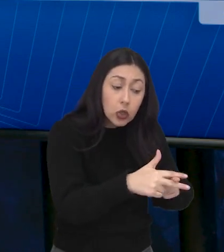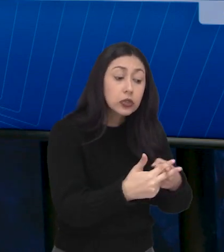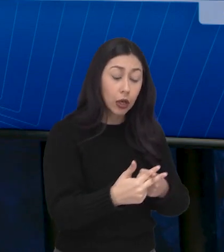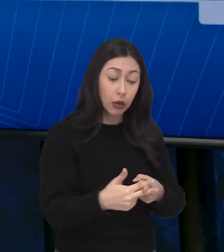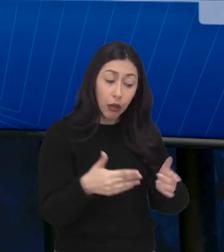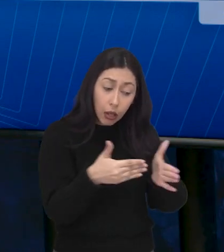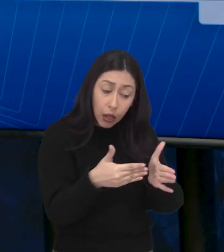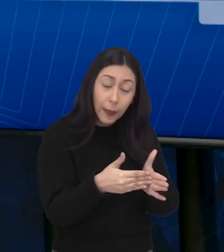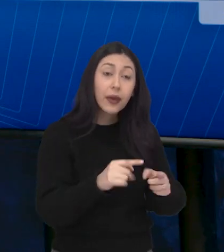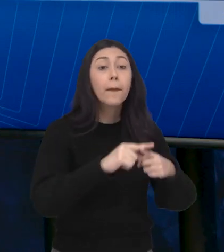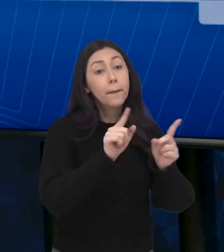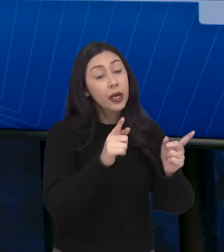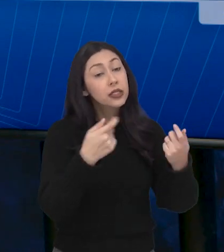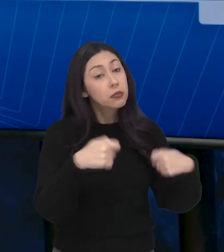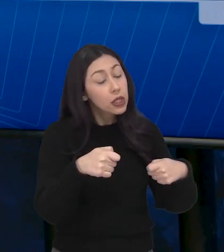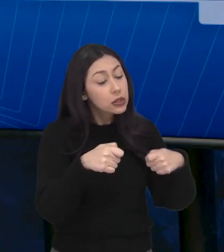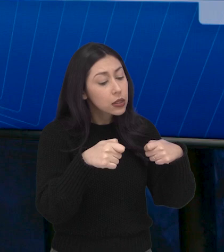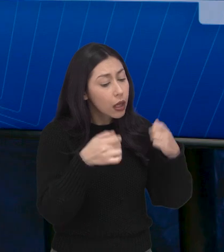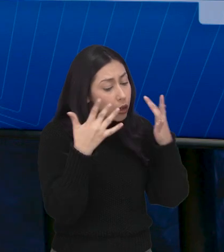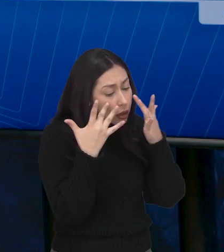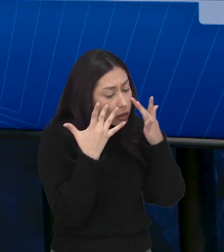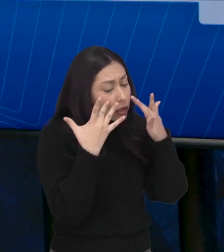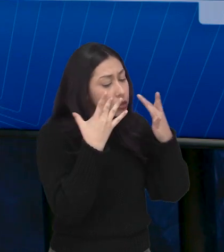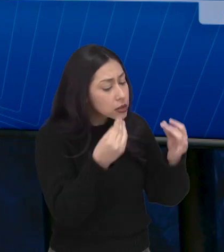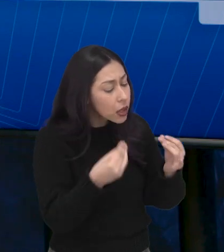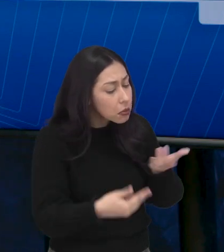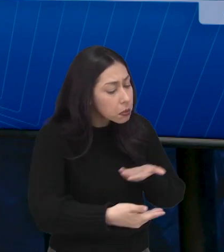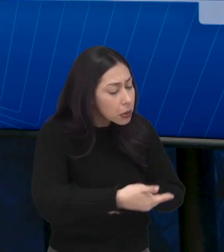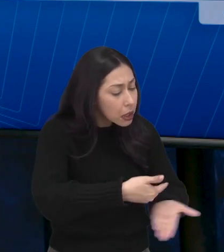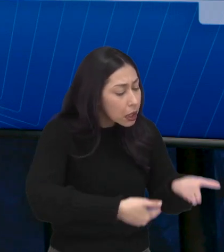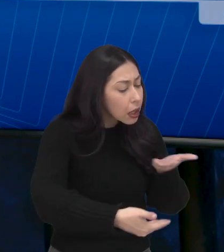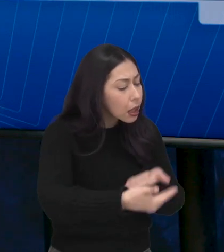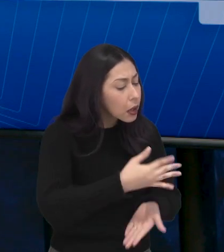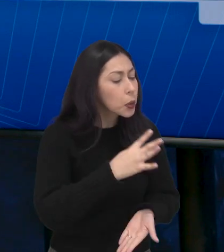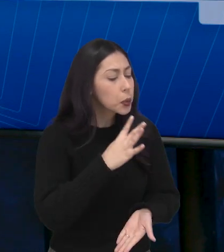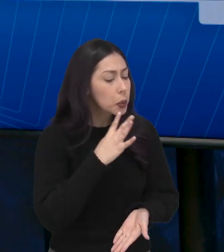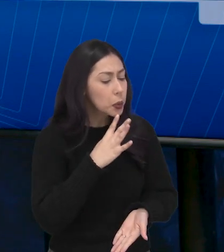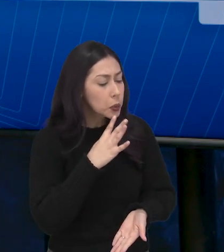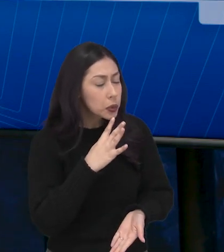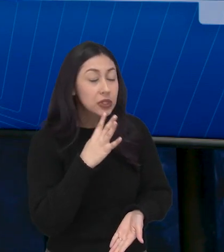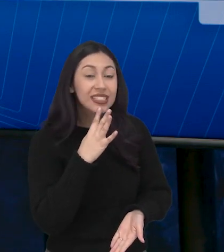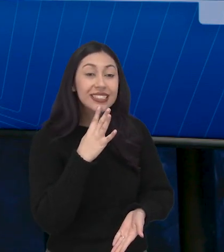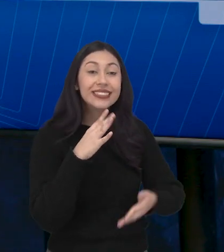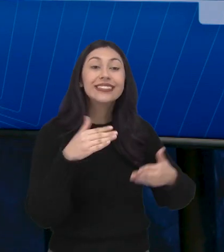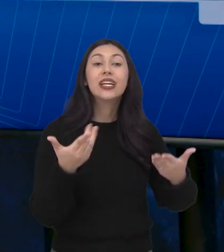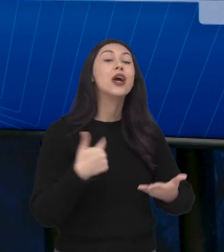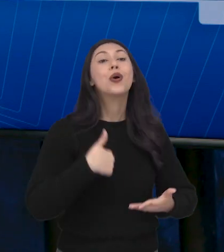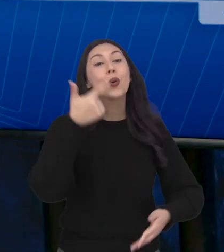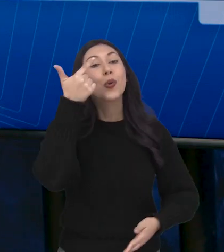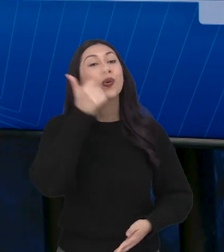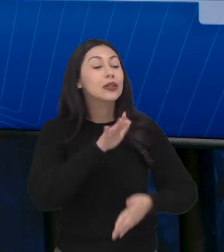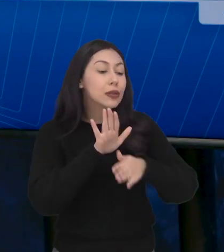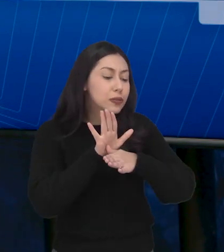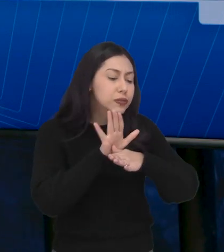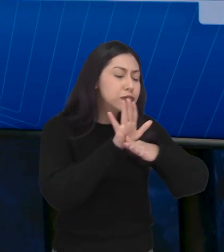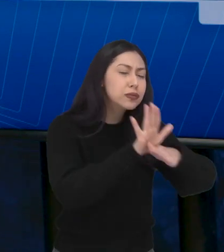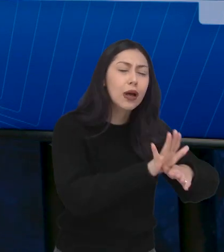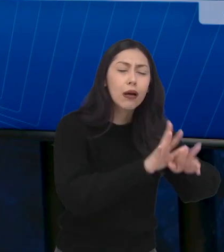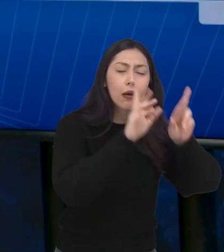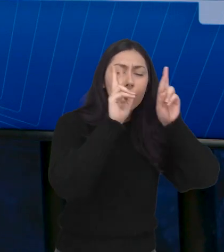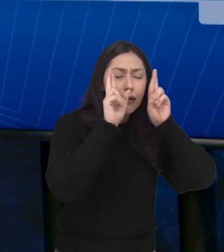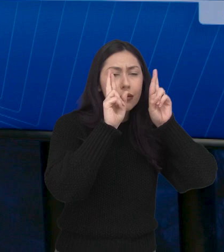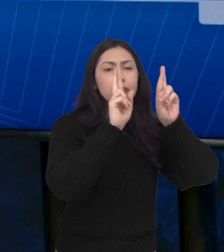precisa também ser ouvido, ser escutado. Eu preciso saber aquilo que ele está sentindo para que eu possa atendê-lo de uma maneira